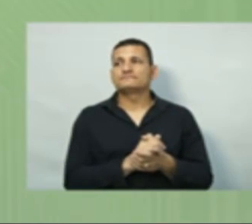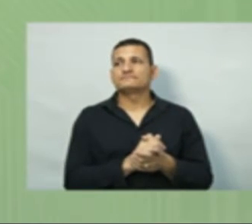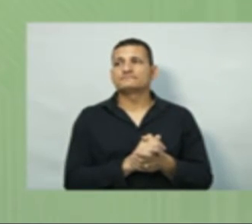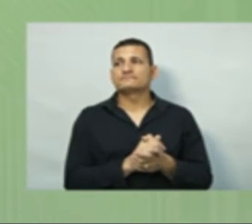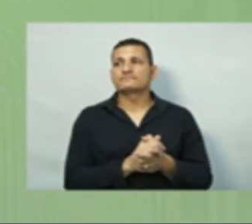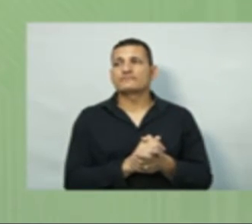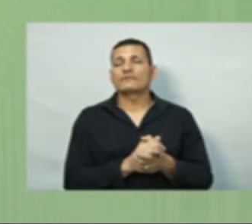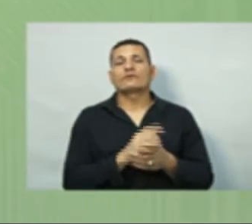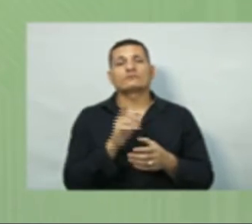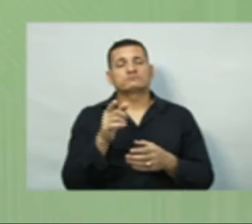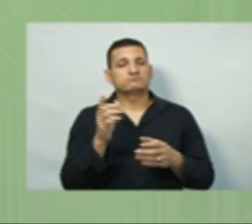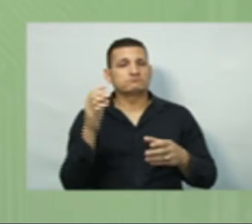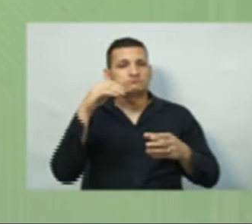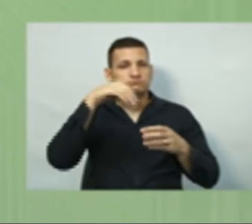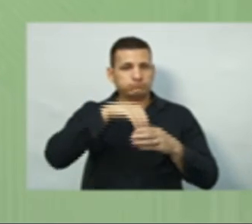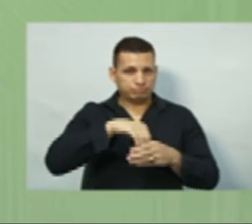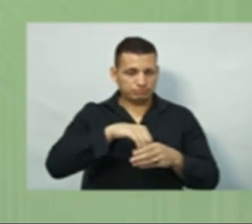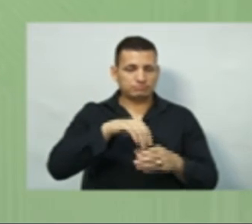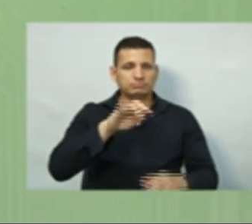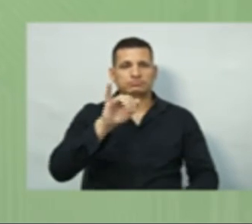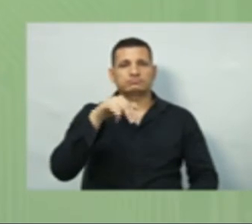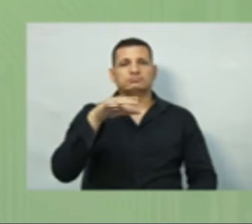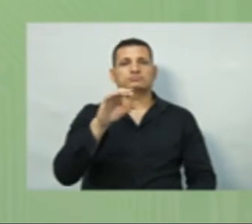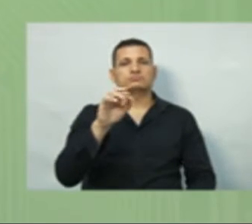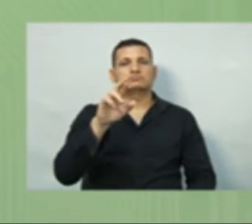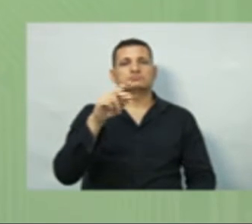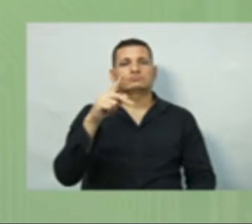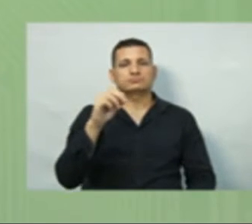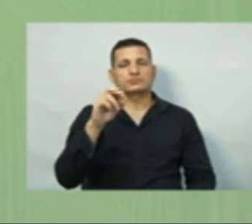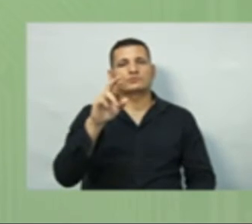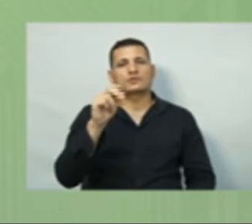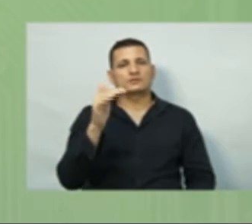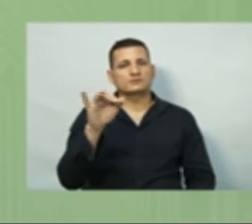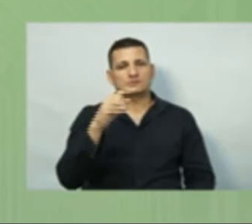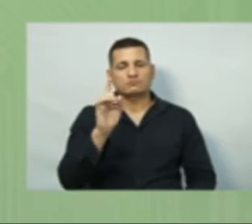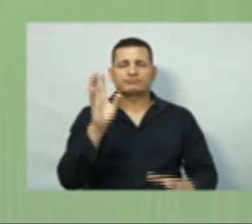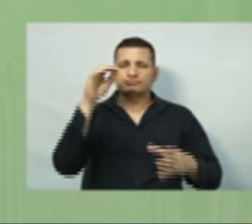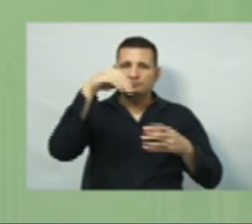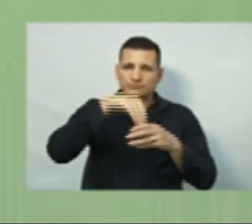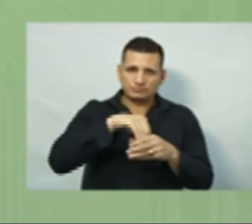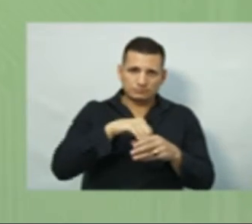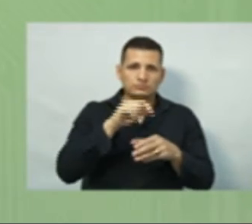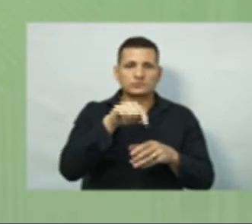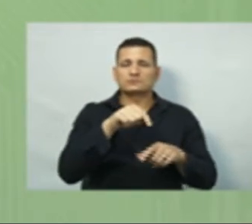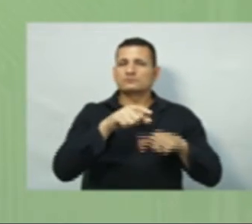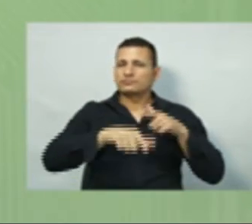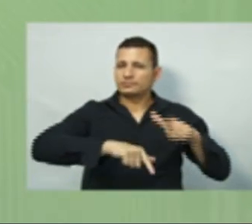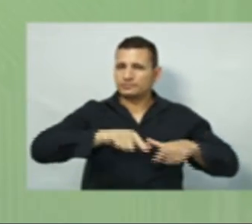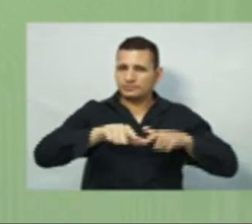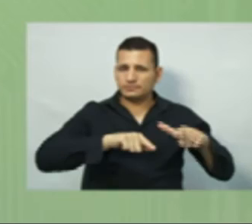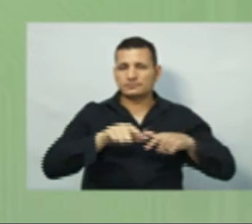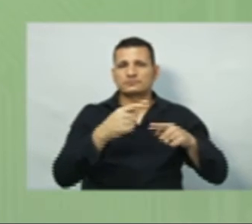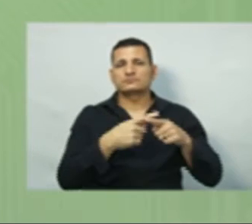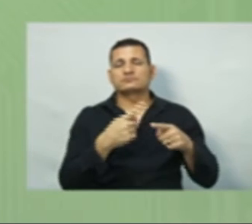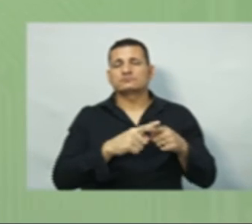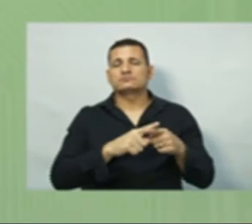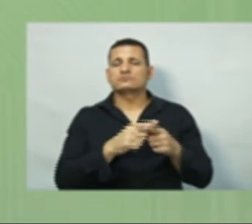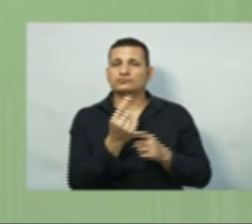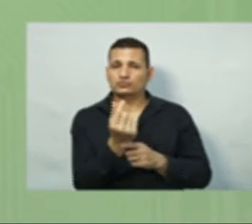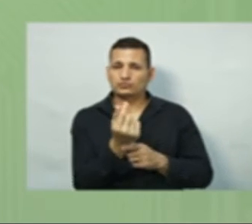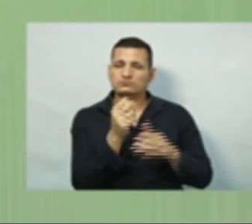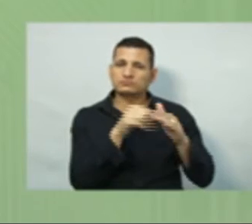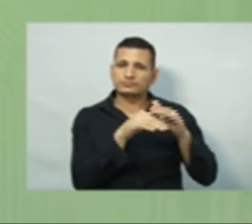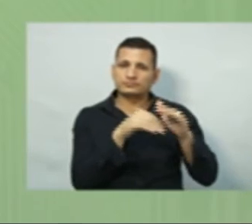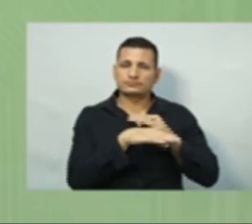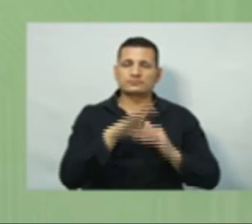fator, incorporação do progresso técnico, a produção e acumulação de capital. Então a gente está falando